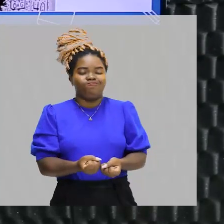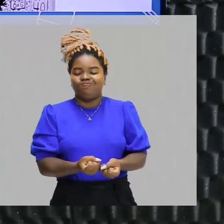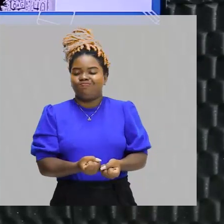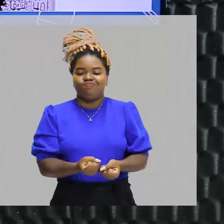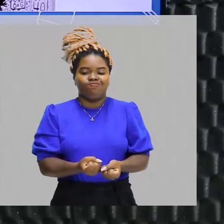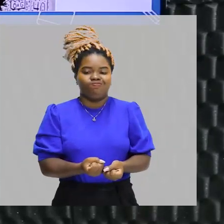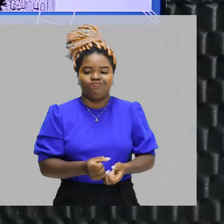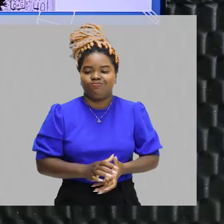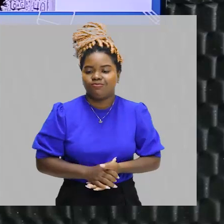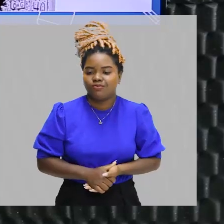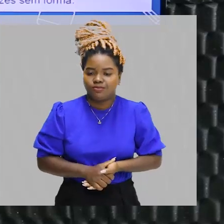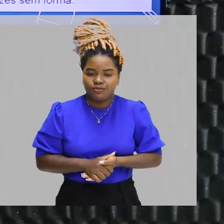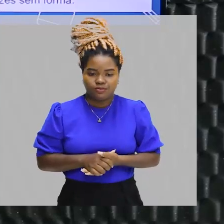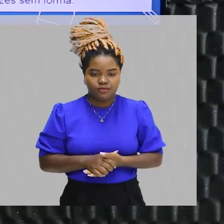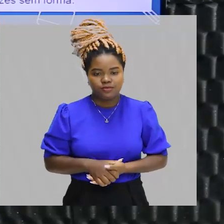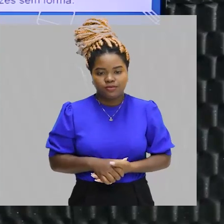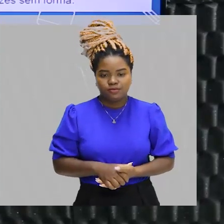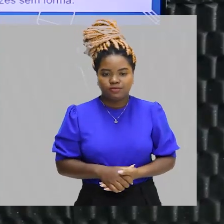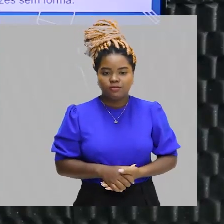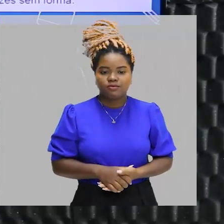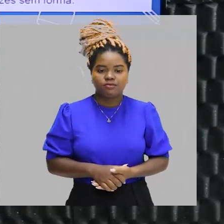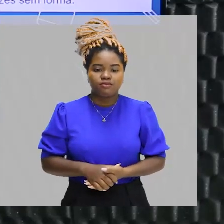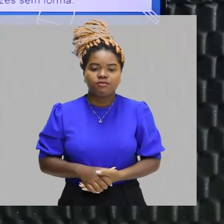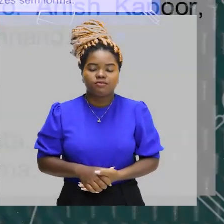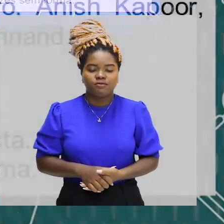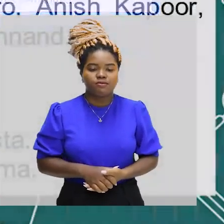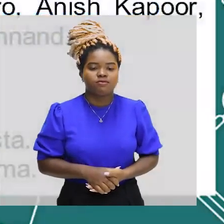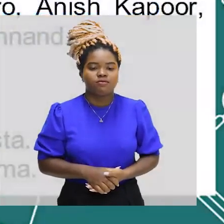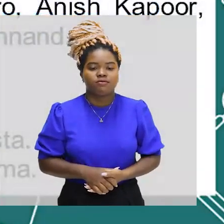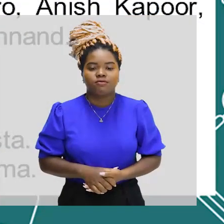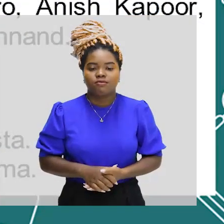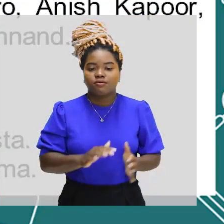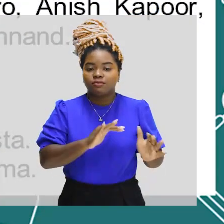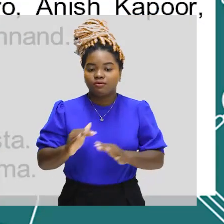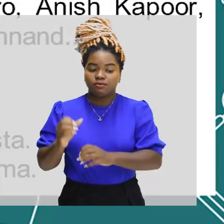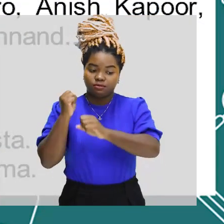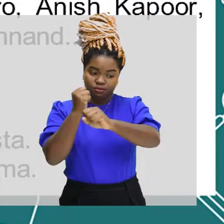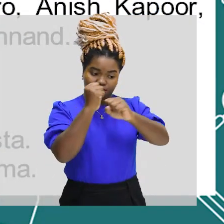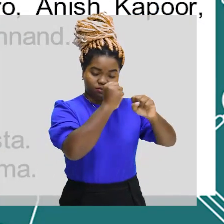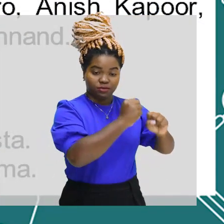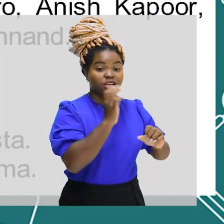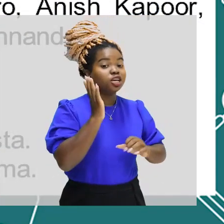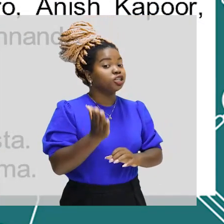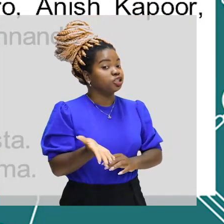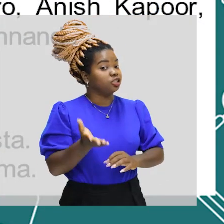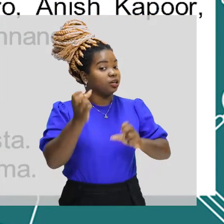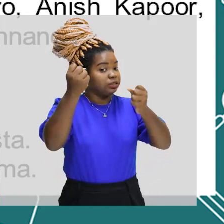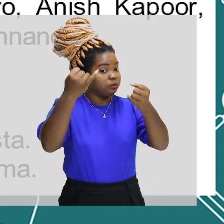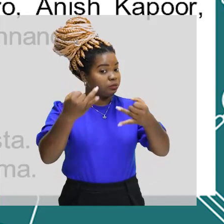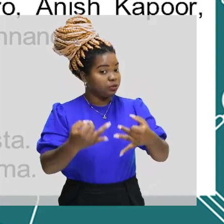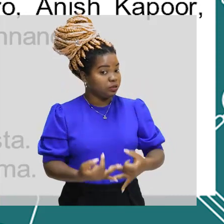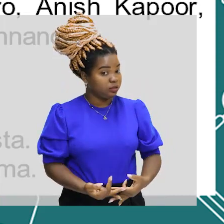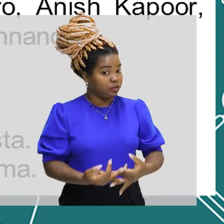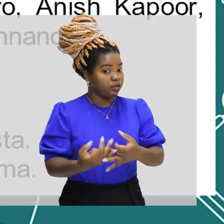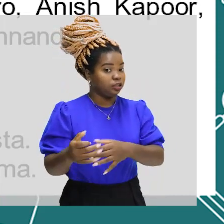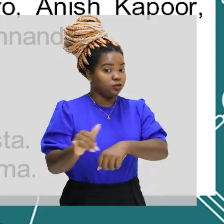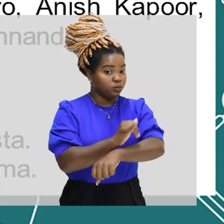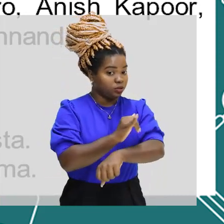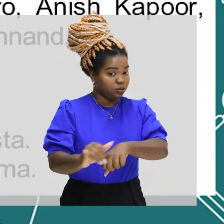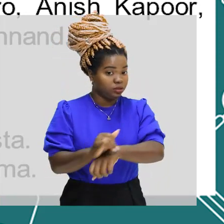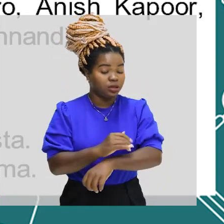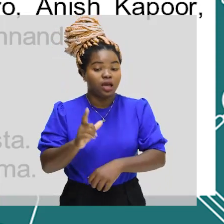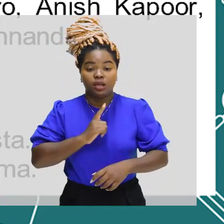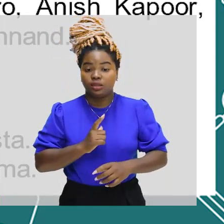abrir espaço para muita gente. Atenção a esse nome. Escultura, já falamos sobre técnicas, a arte em três dimensões,